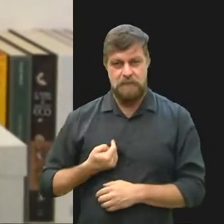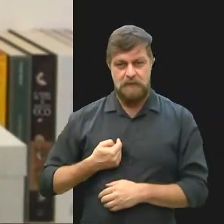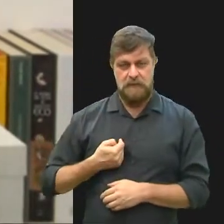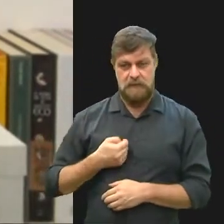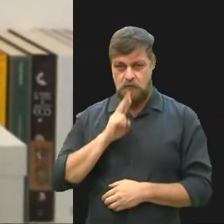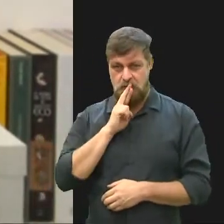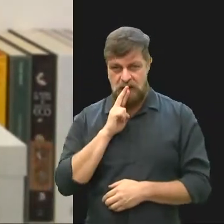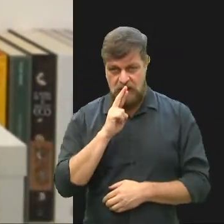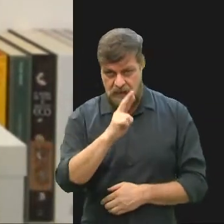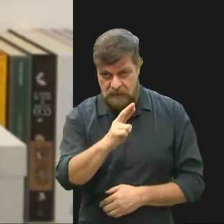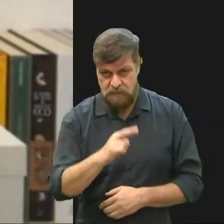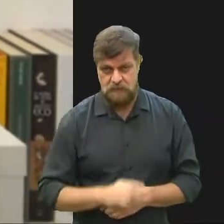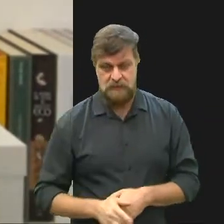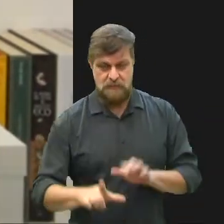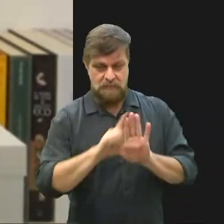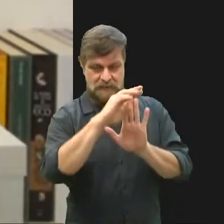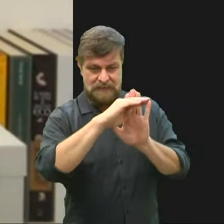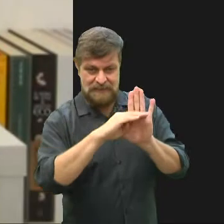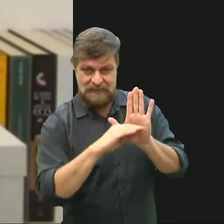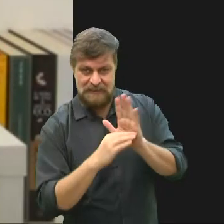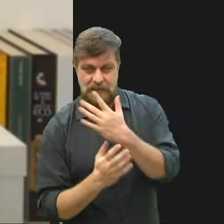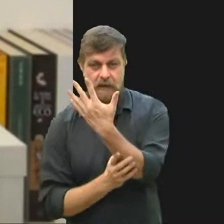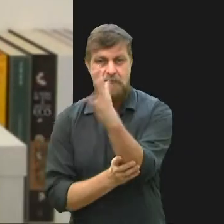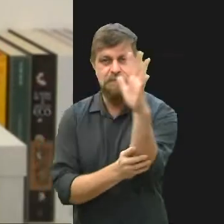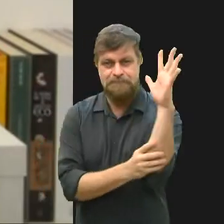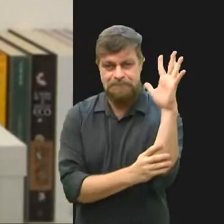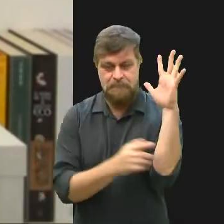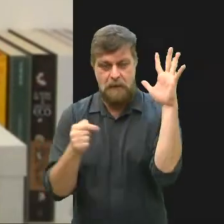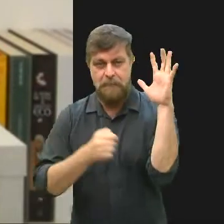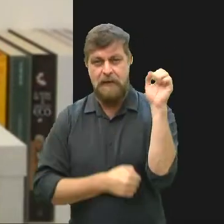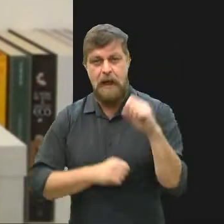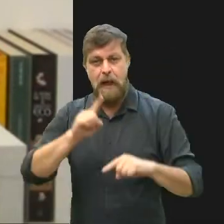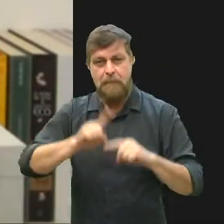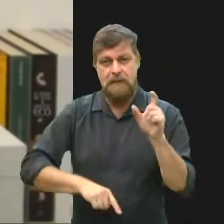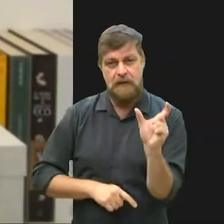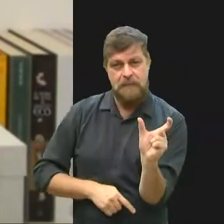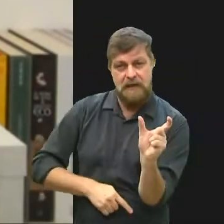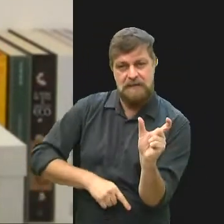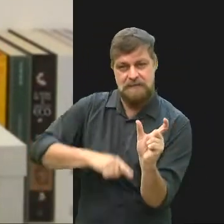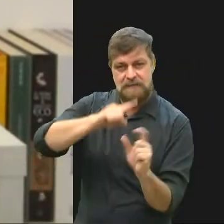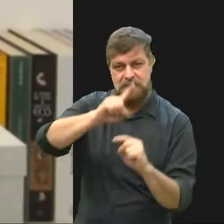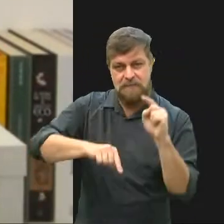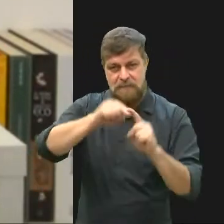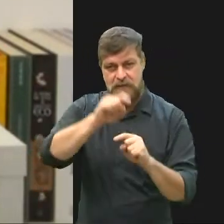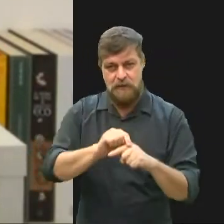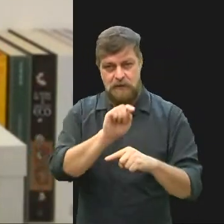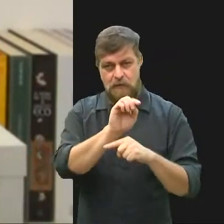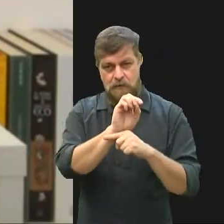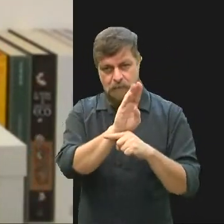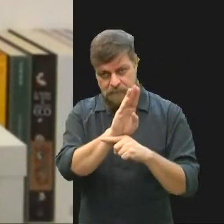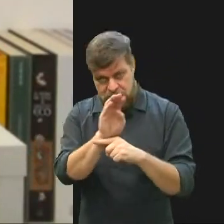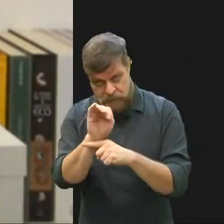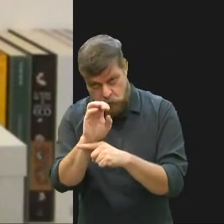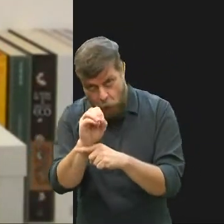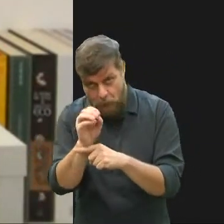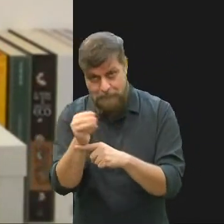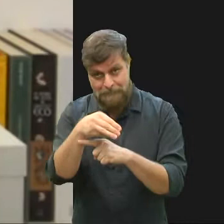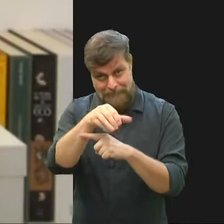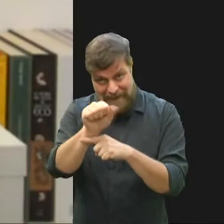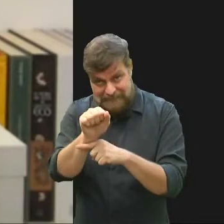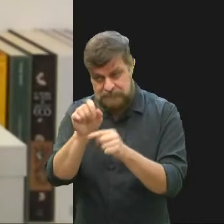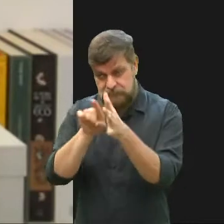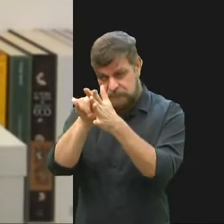situação brasileira frente à biomassa florestal, de acordo com os dados do Balanço Energético Nacional, da Pesquisa